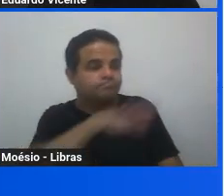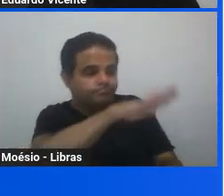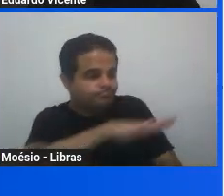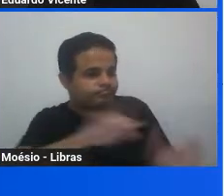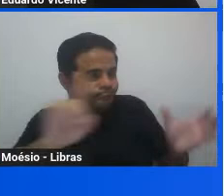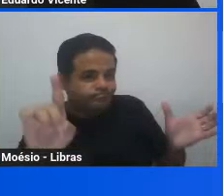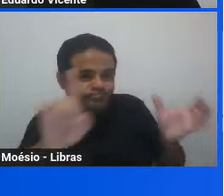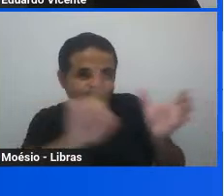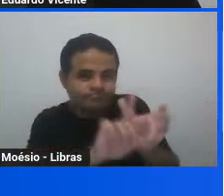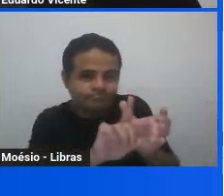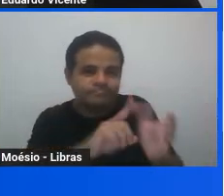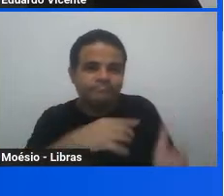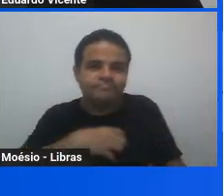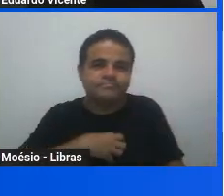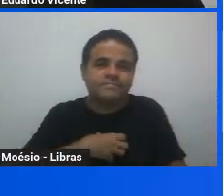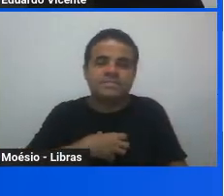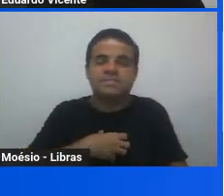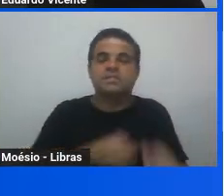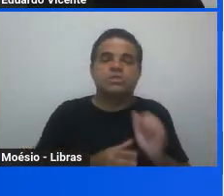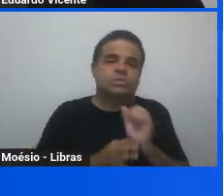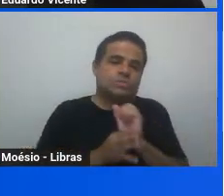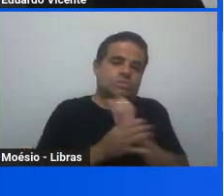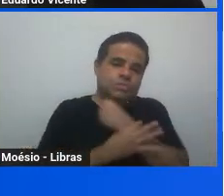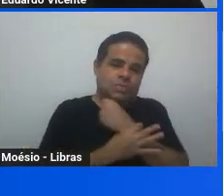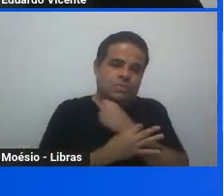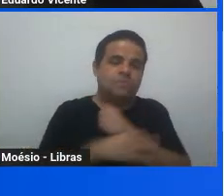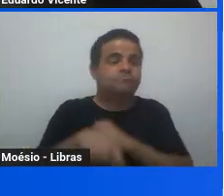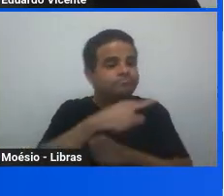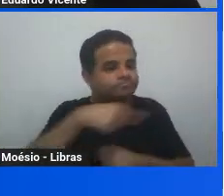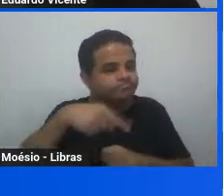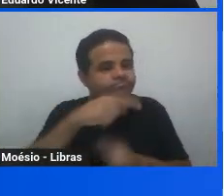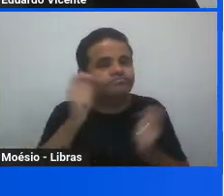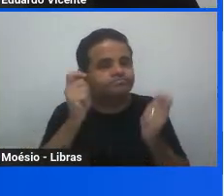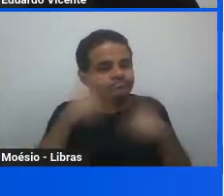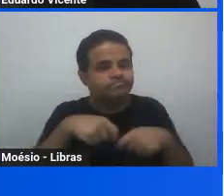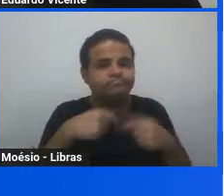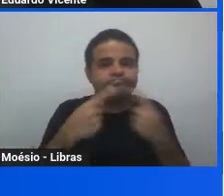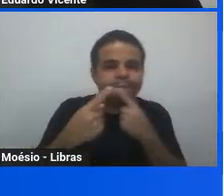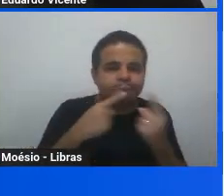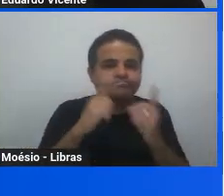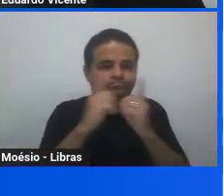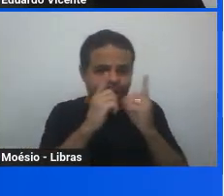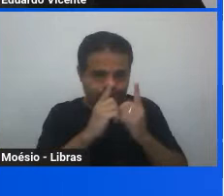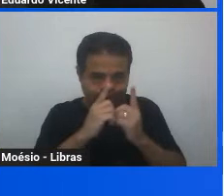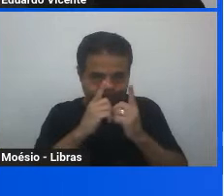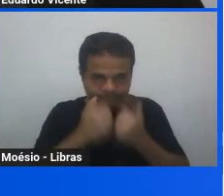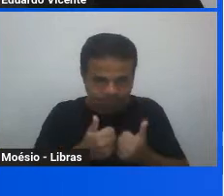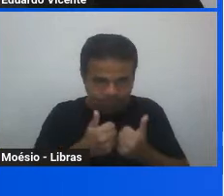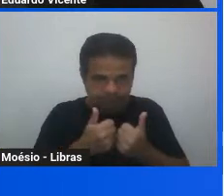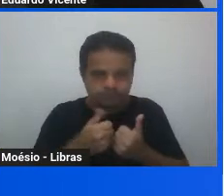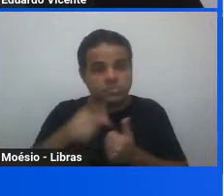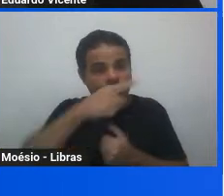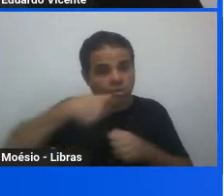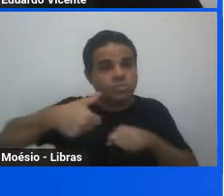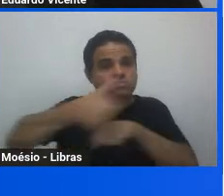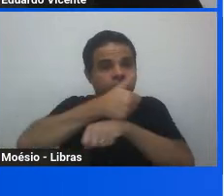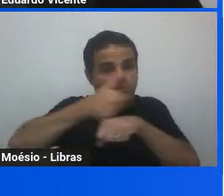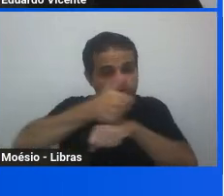e ele se sente muito mais seguro, né? Para ele poder ser atendido. E como nós